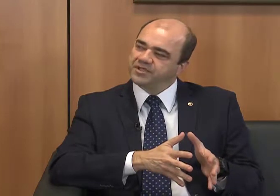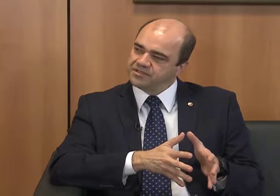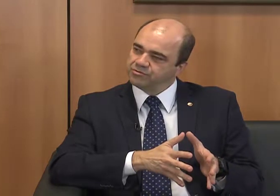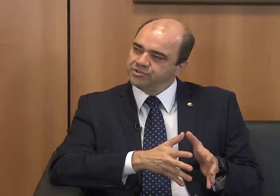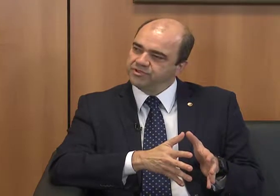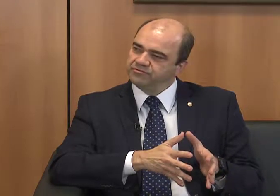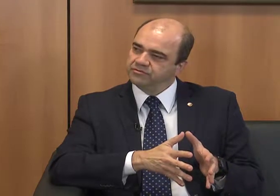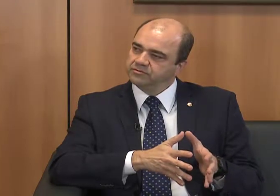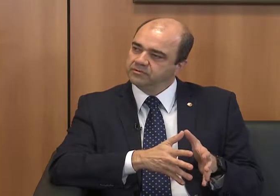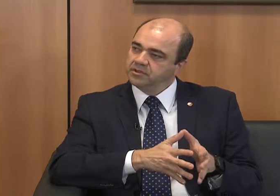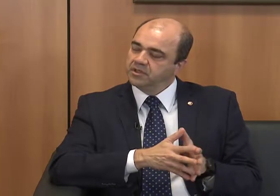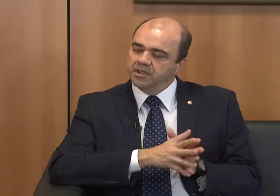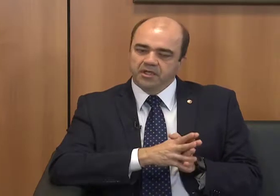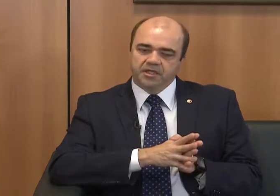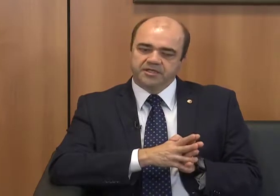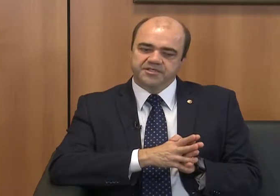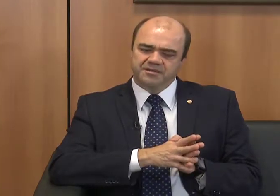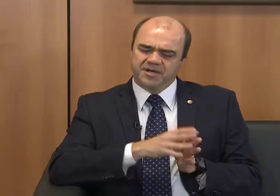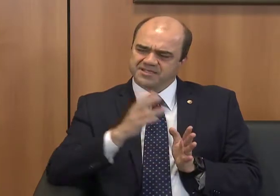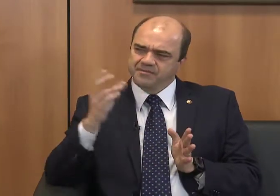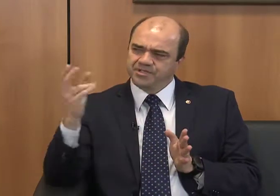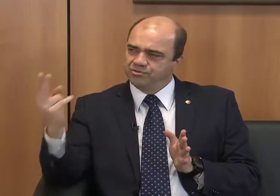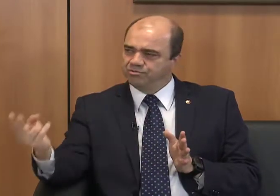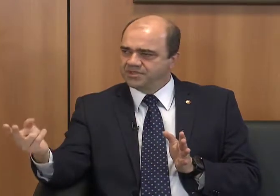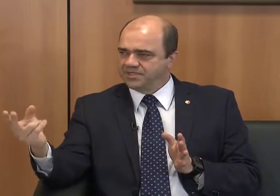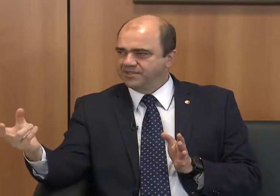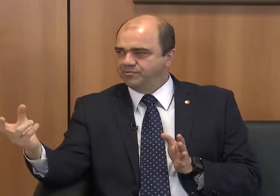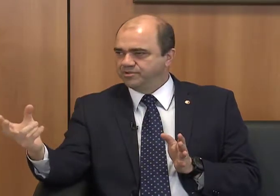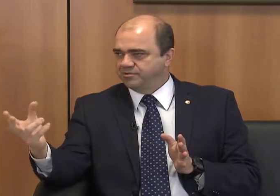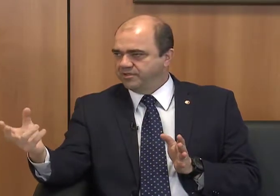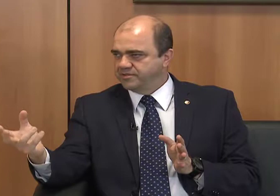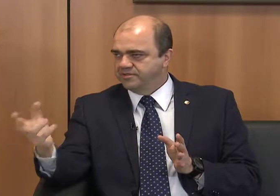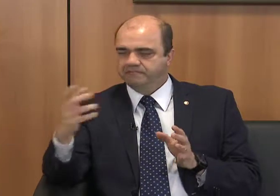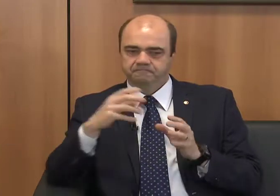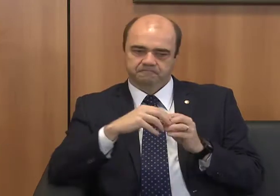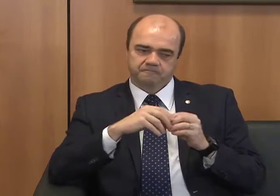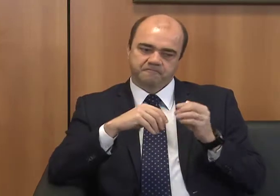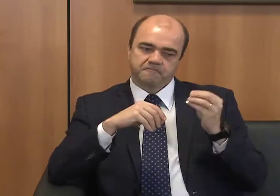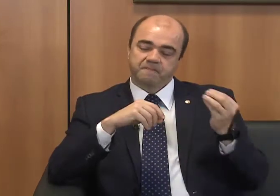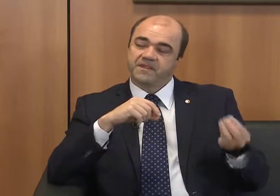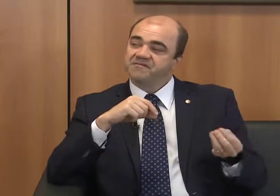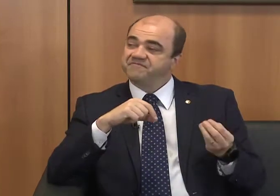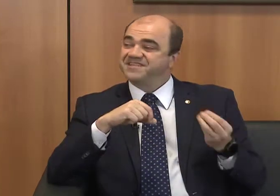vinculado ao Poder Executivo, que tinha basicamente duas atribuições: